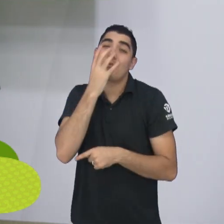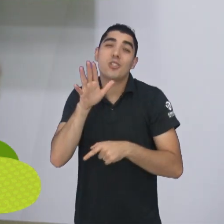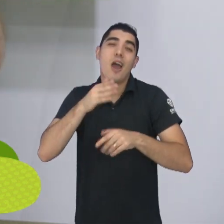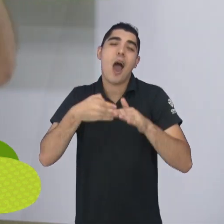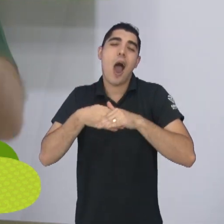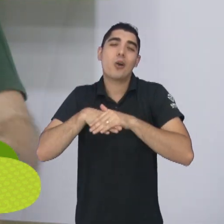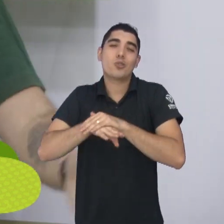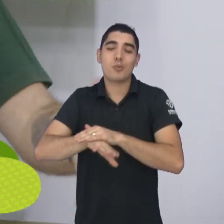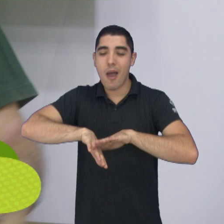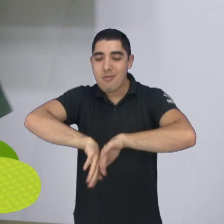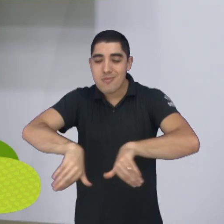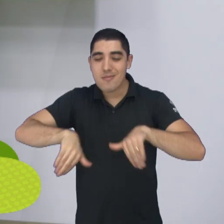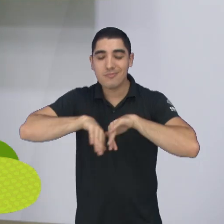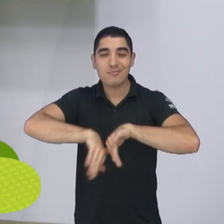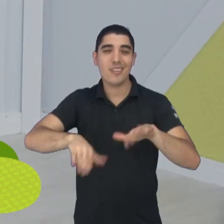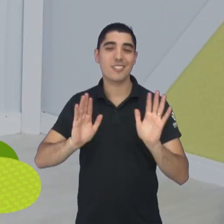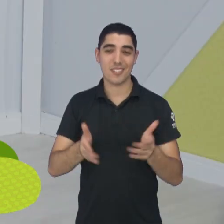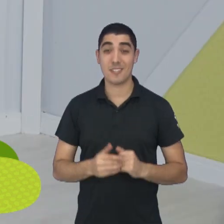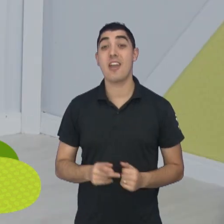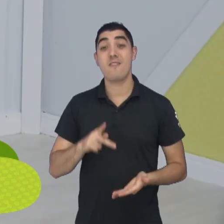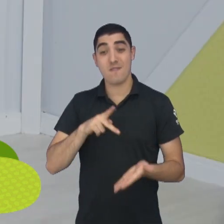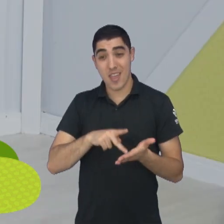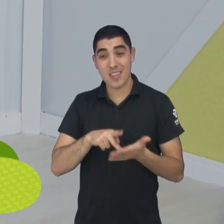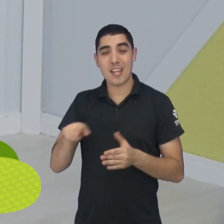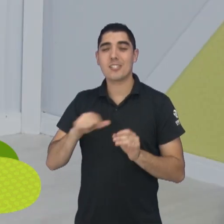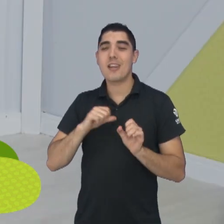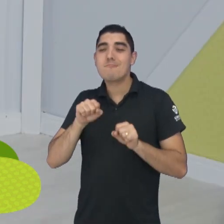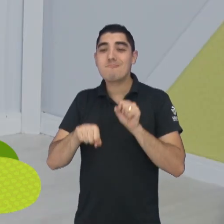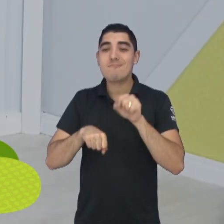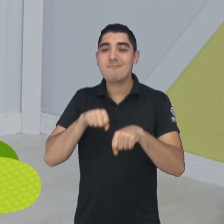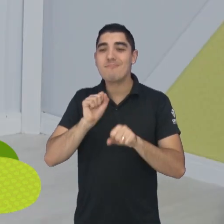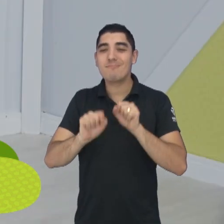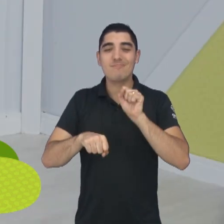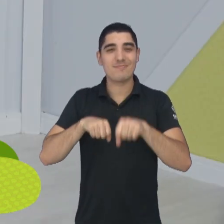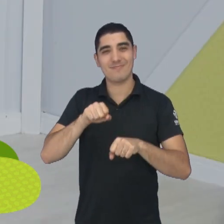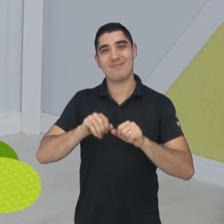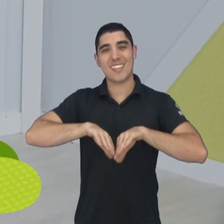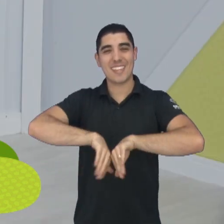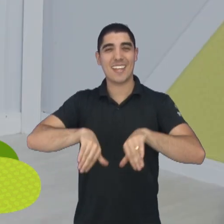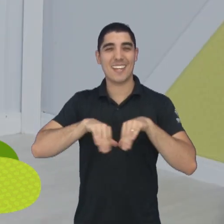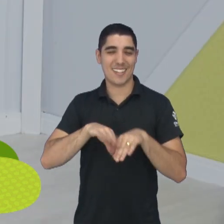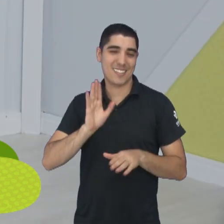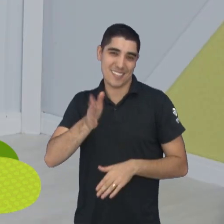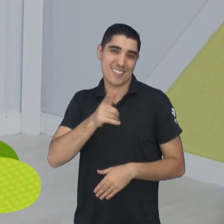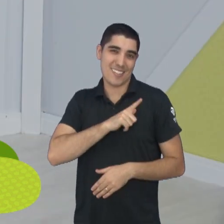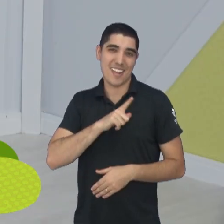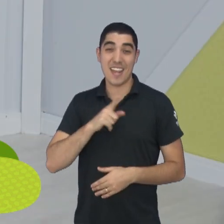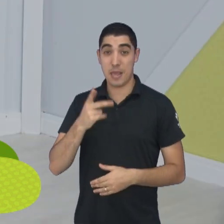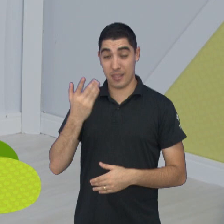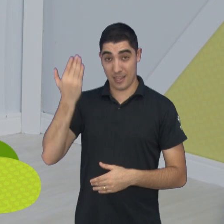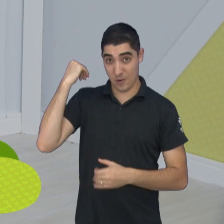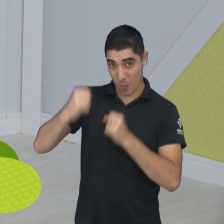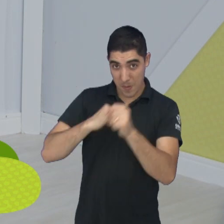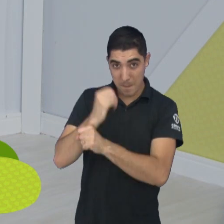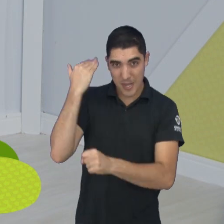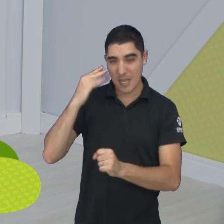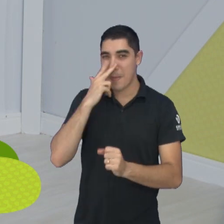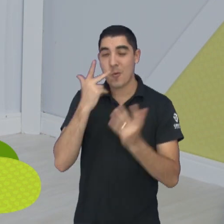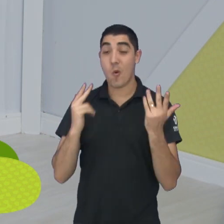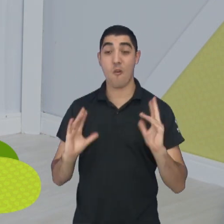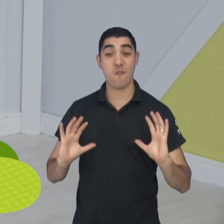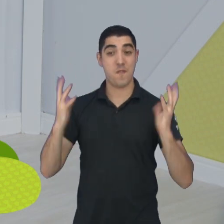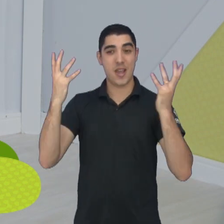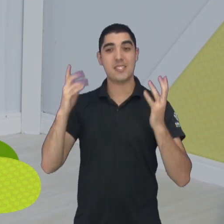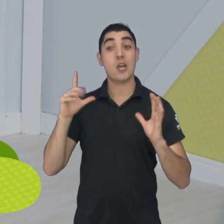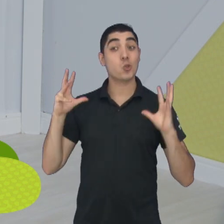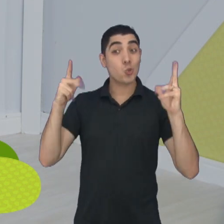também ter caído o dilúvio lá. Por isso que elas se deram bem, a nossa capivarinha, uma festa aí na grande final, foi uma febre realmente, e o nome pegou